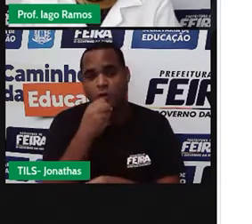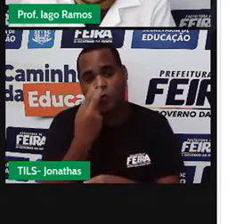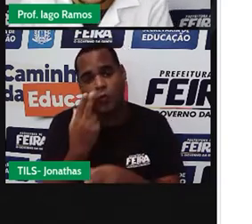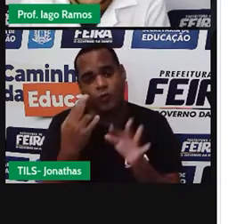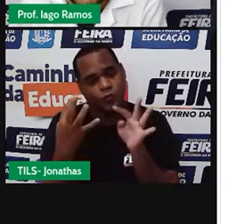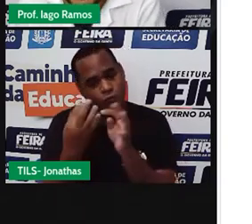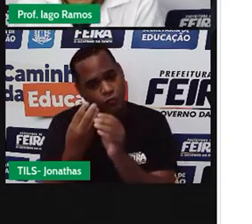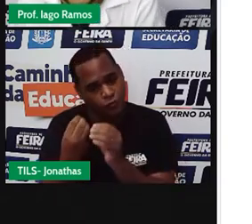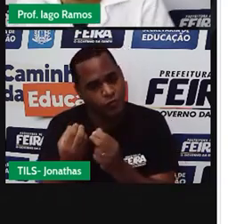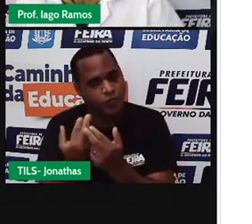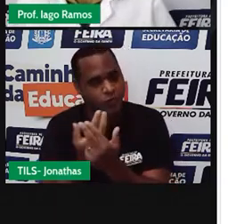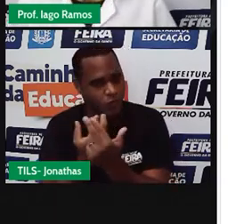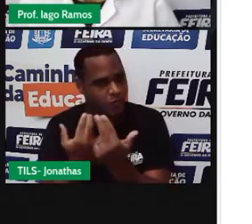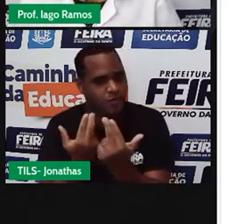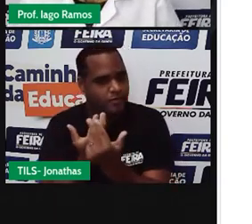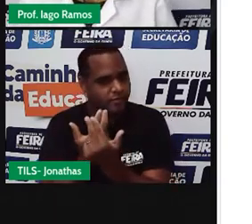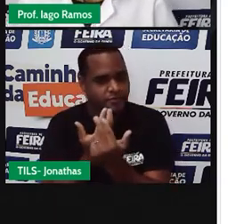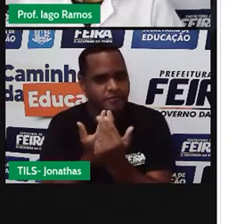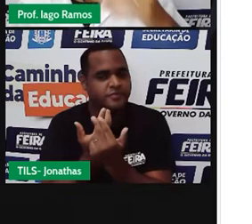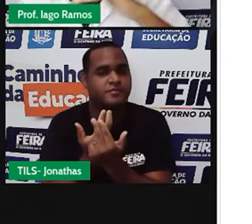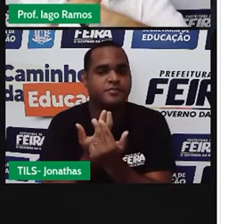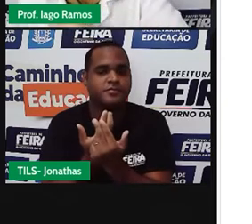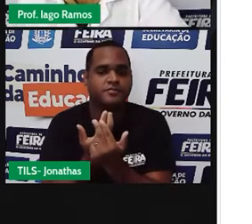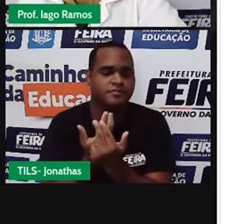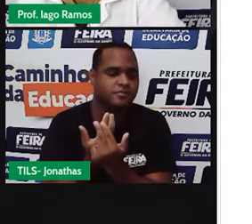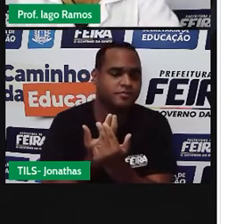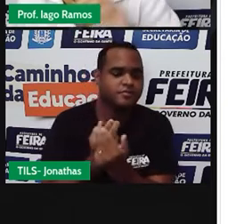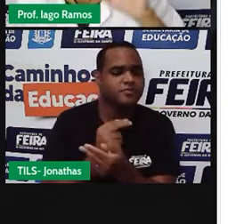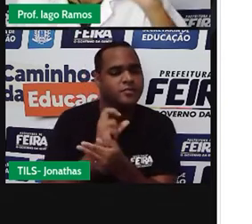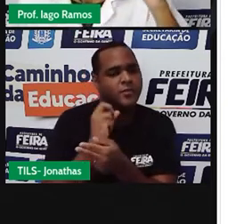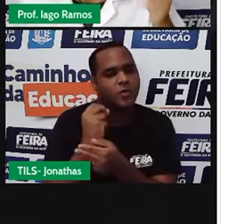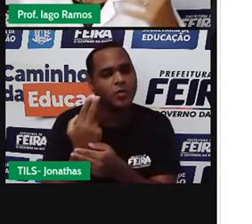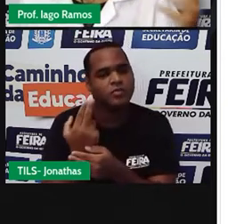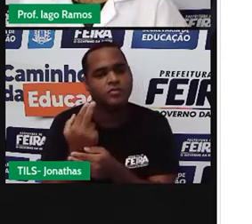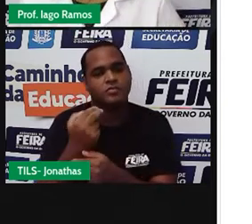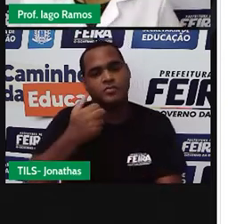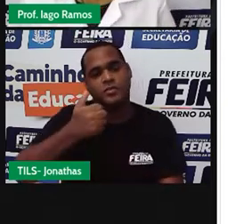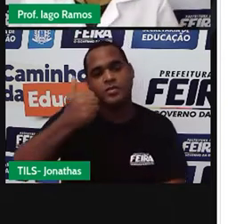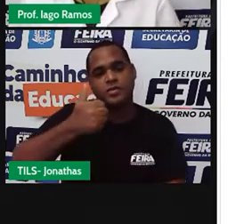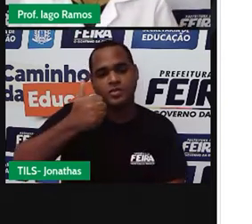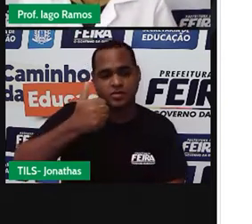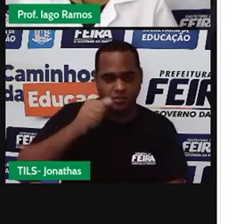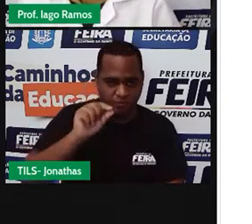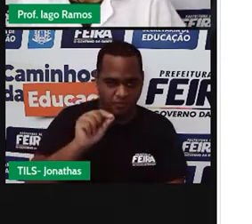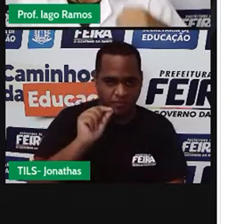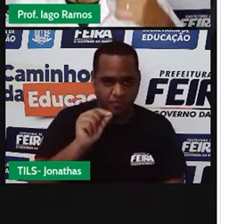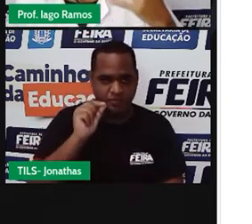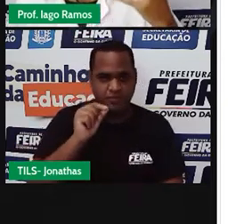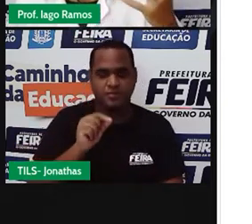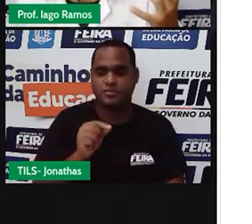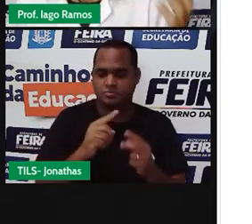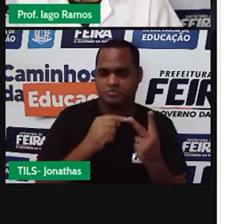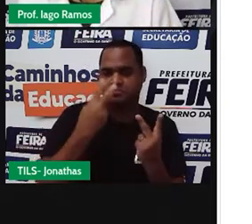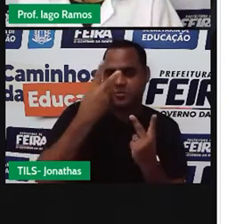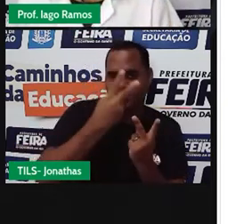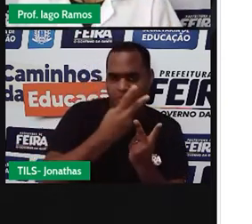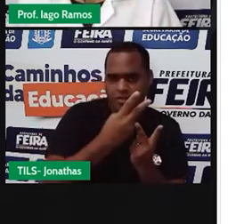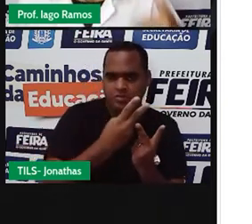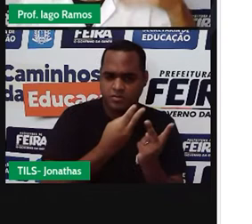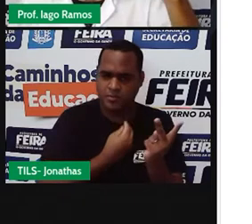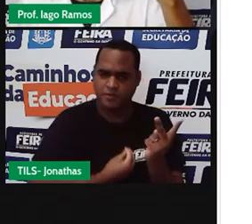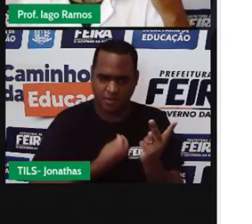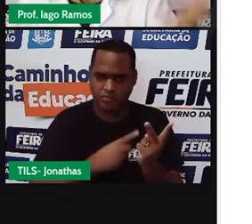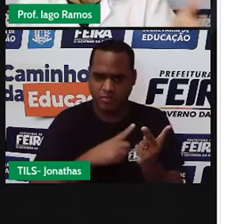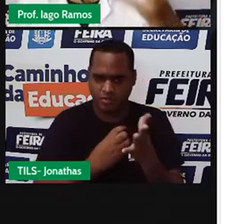todas ao mesmo tempo o ou você faz na ordem que aparecer se apareceu o primeiro